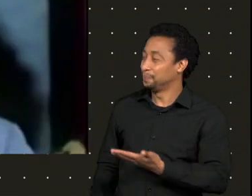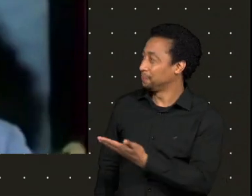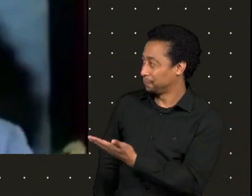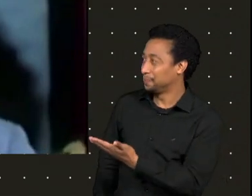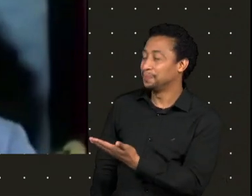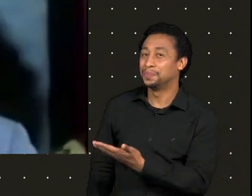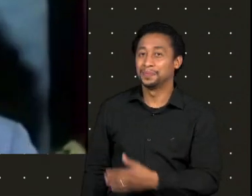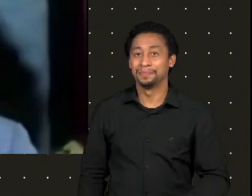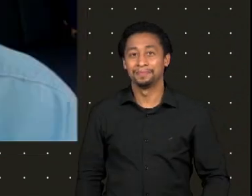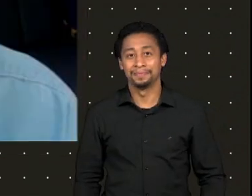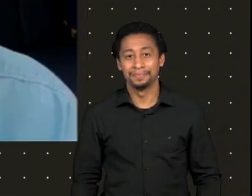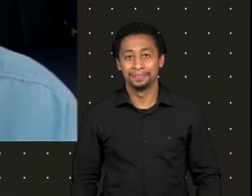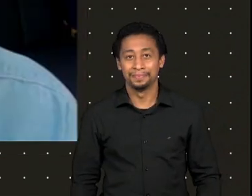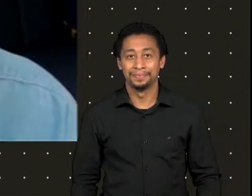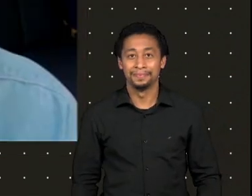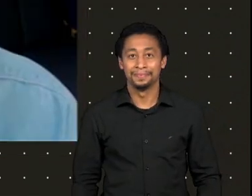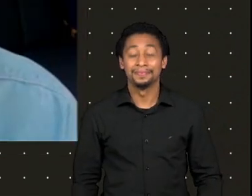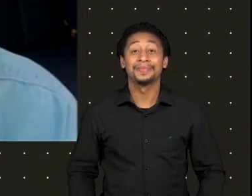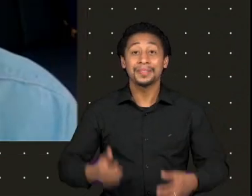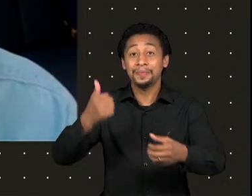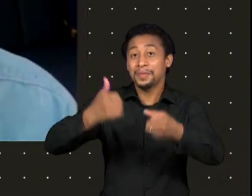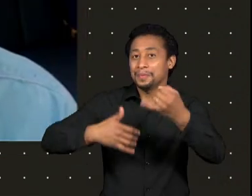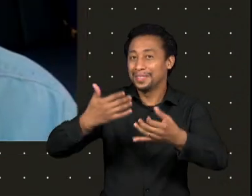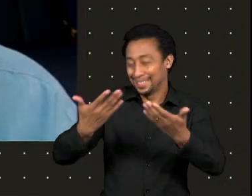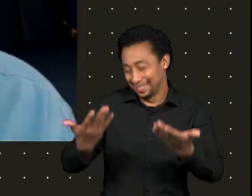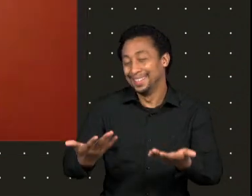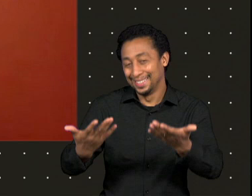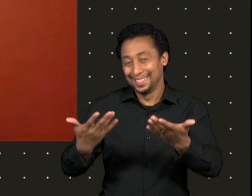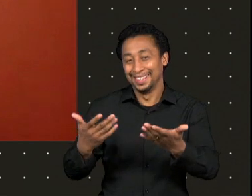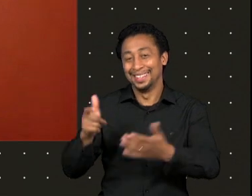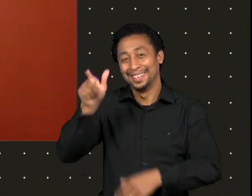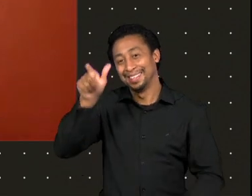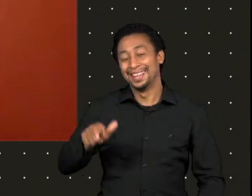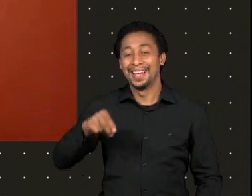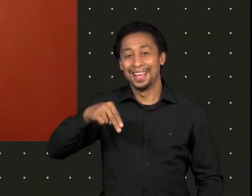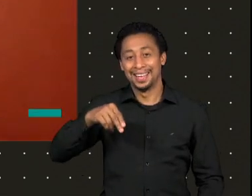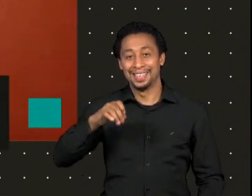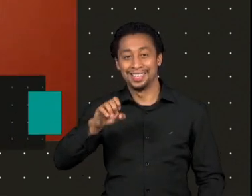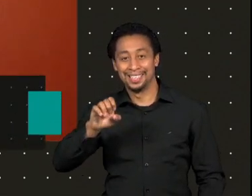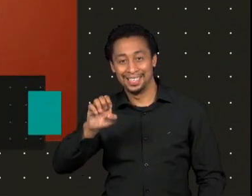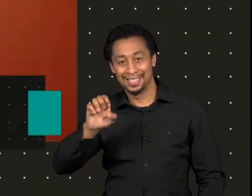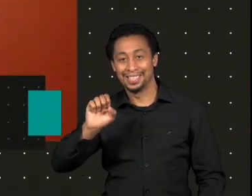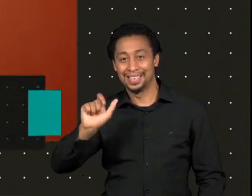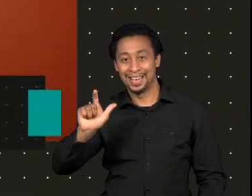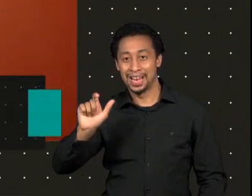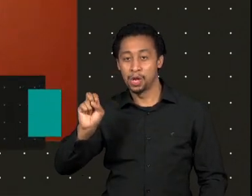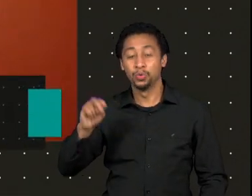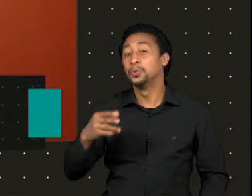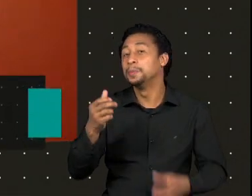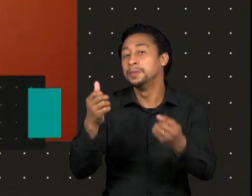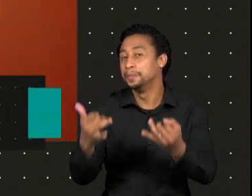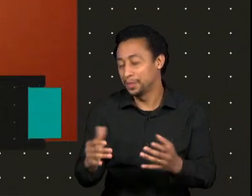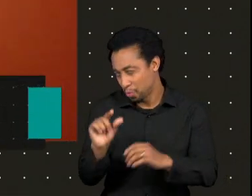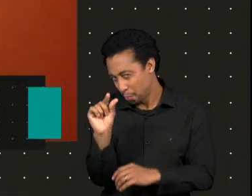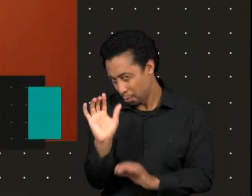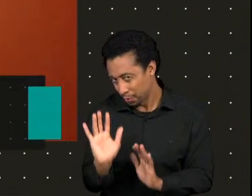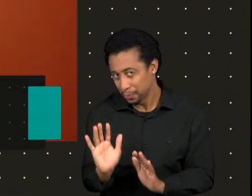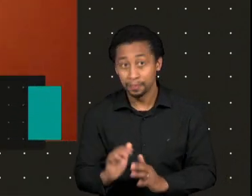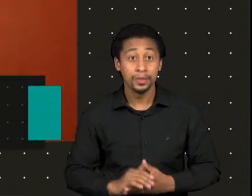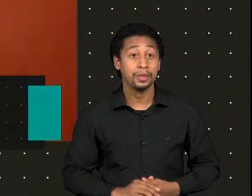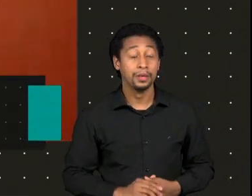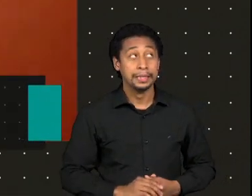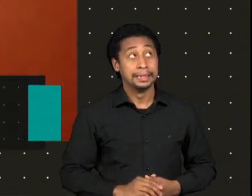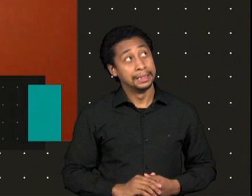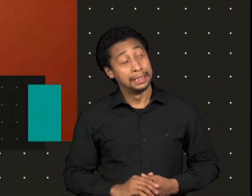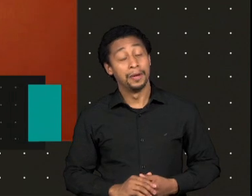Amuleto de Ogum. Macalé, vamos falar um pouco sobre o Nelson Pereira dos Santos. Ah, meu grande amigo, meu... Tornou-se meu pai,